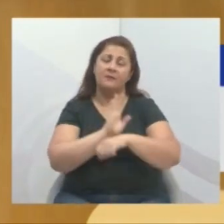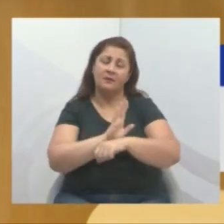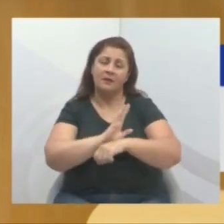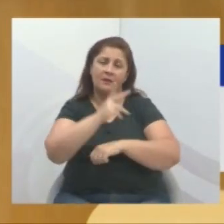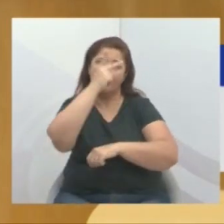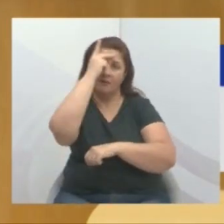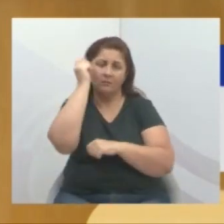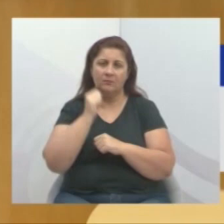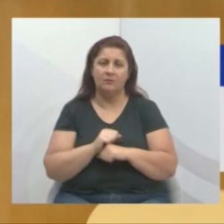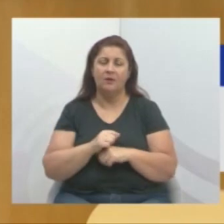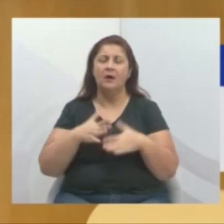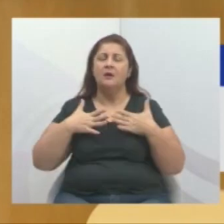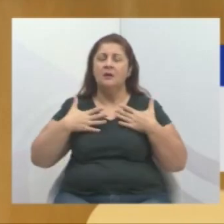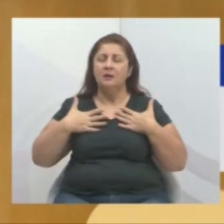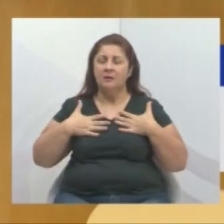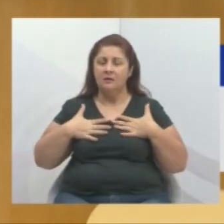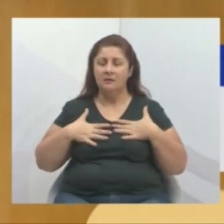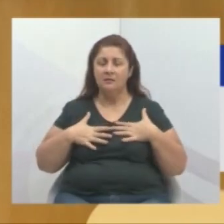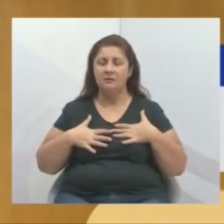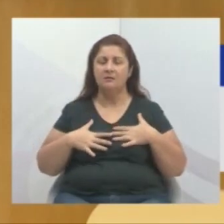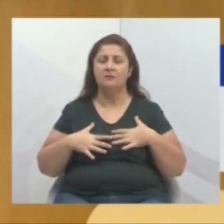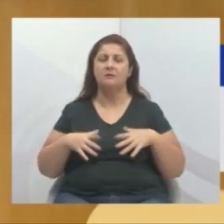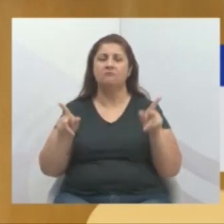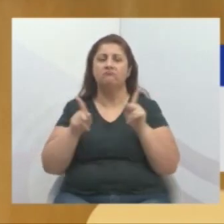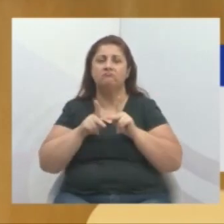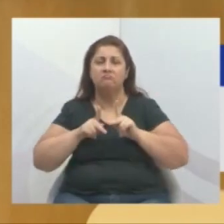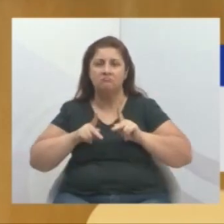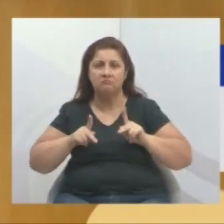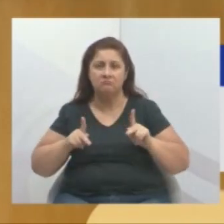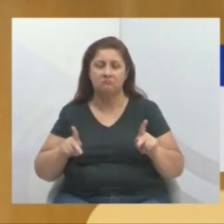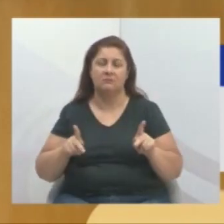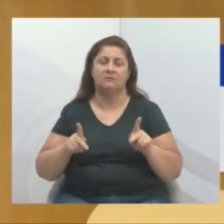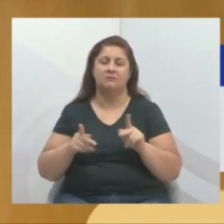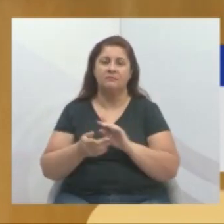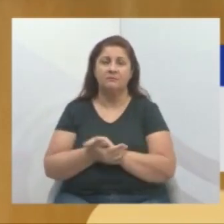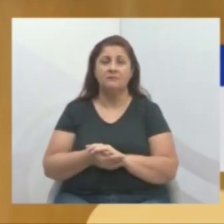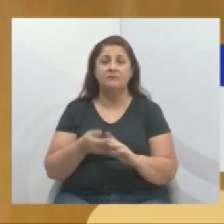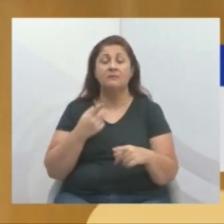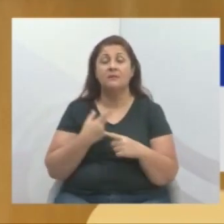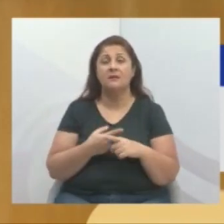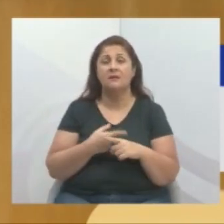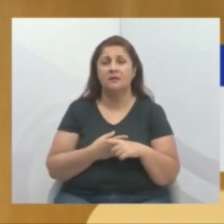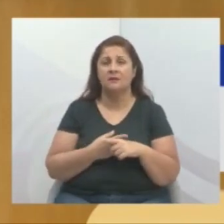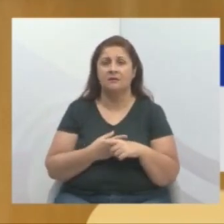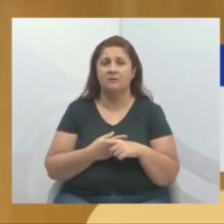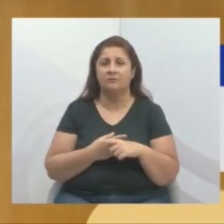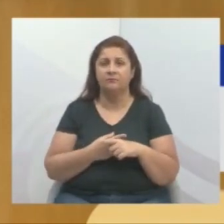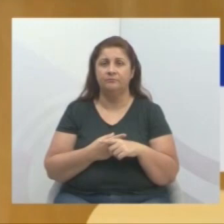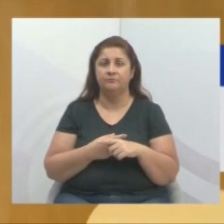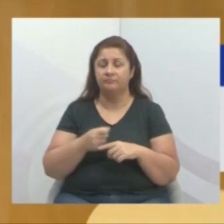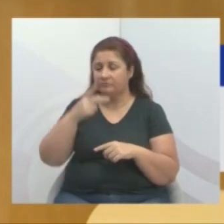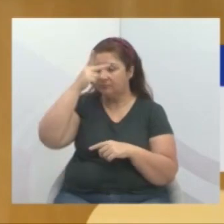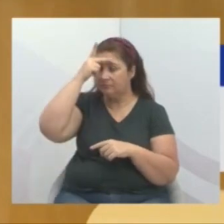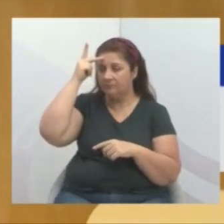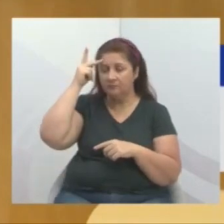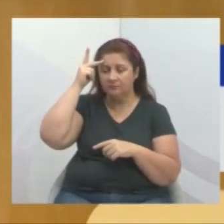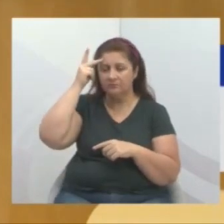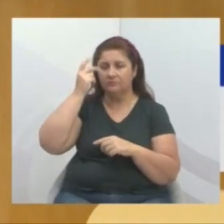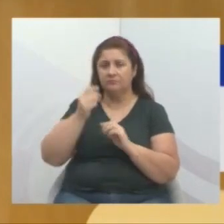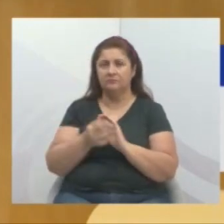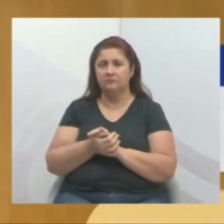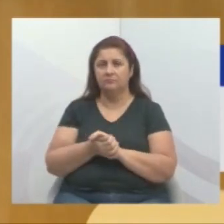paciente, dar um pouco de conforto para ele, dar uma atenção, até porque quando uma pessoa chega